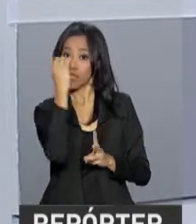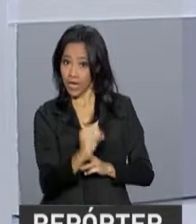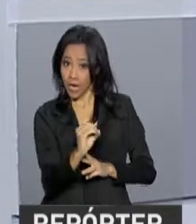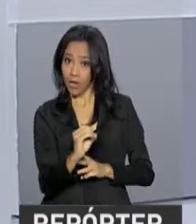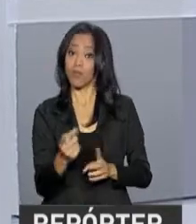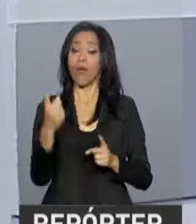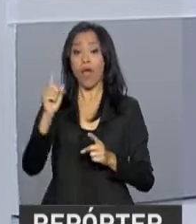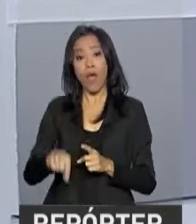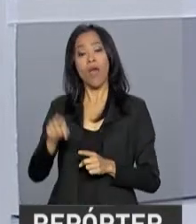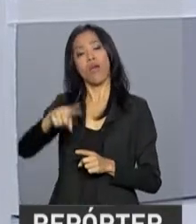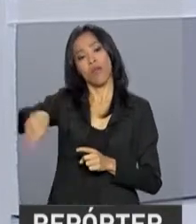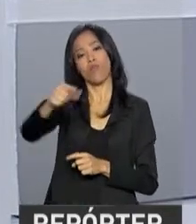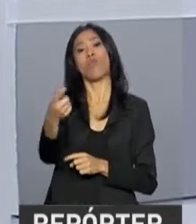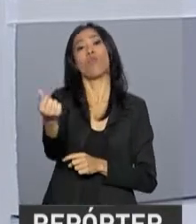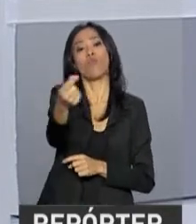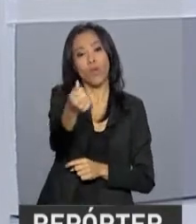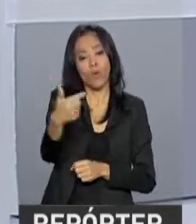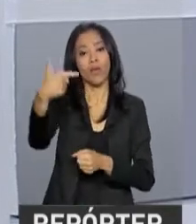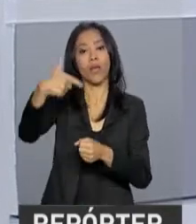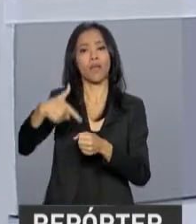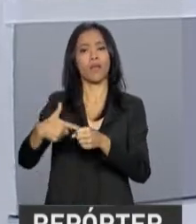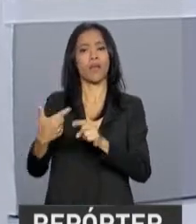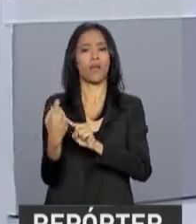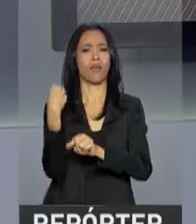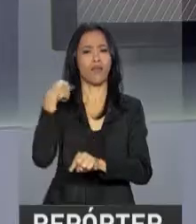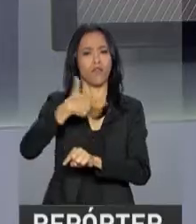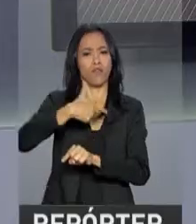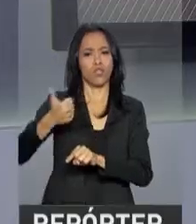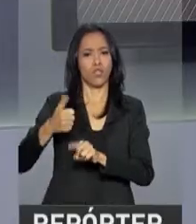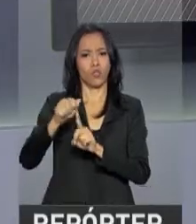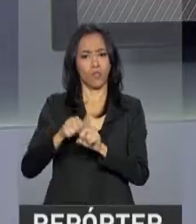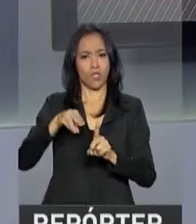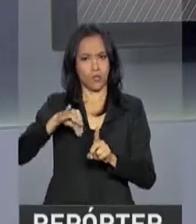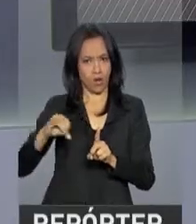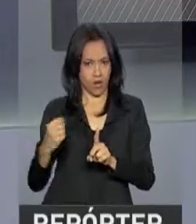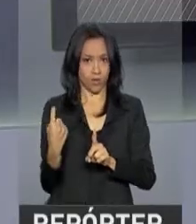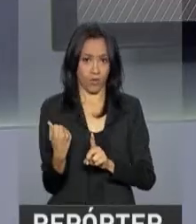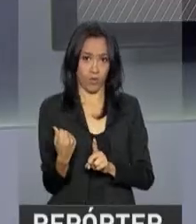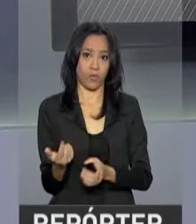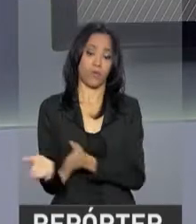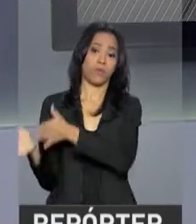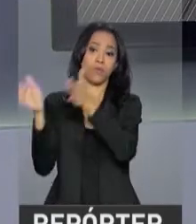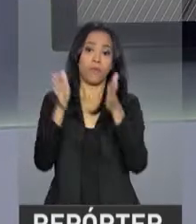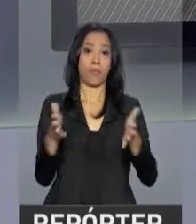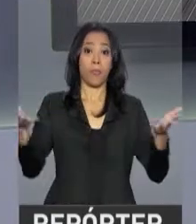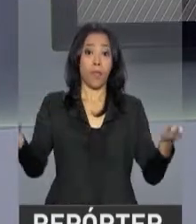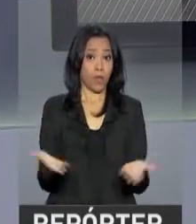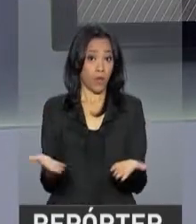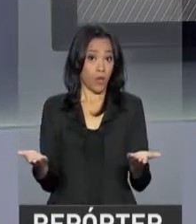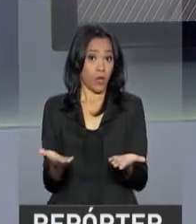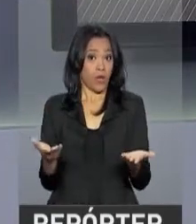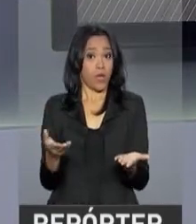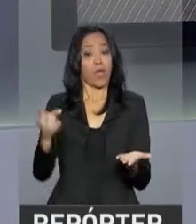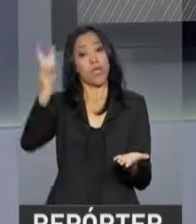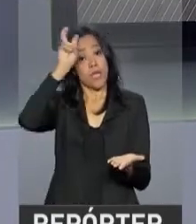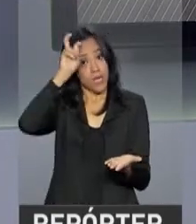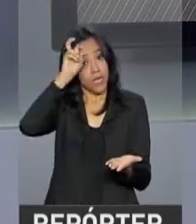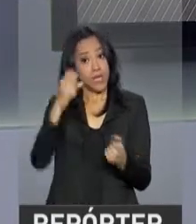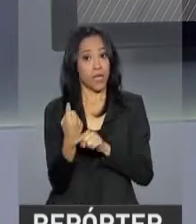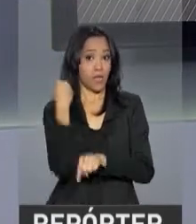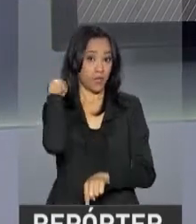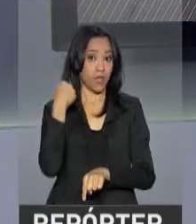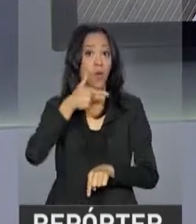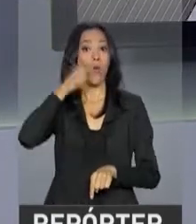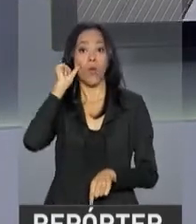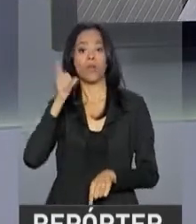praticado pelos postos no dia 21 de maio nesta quinta-feira em entrevista à jornalista rosana kennedy da tv